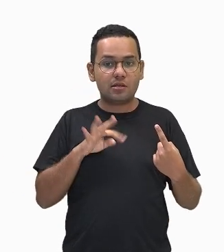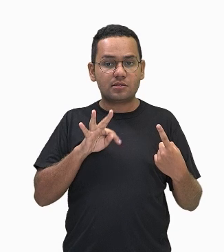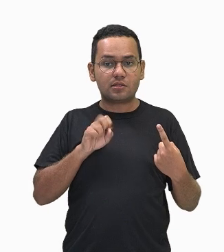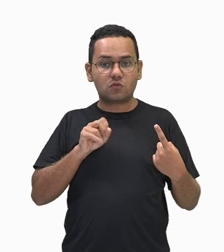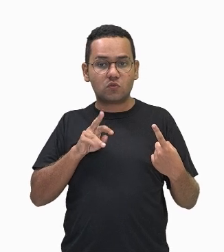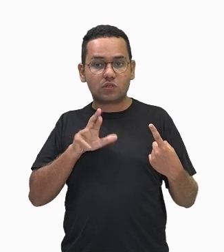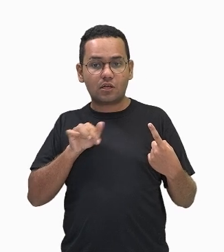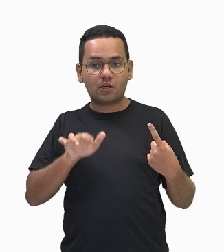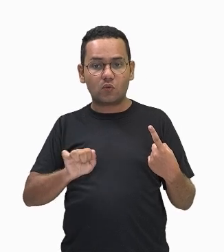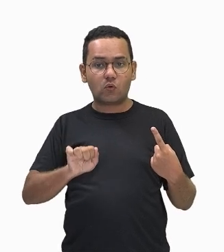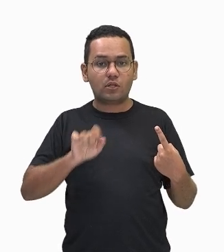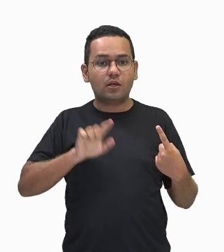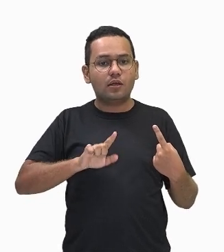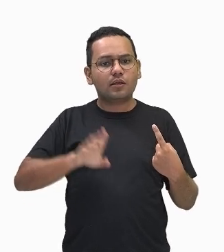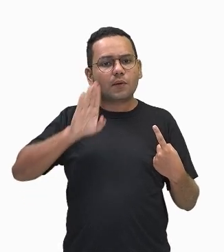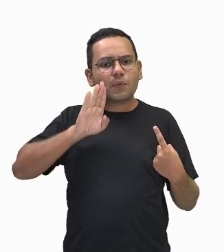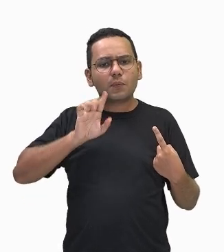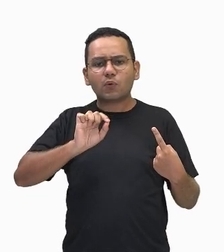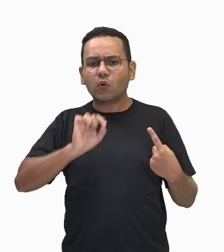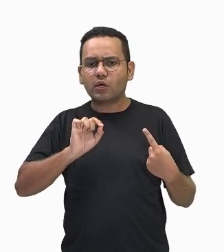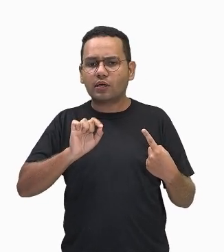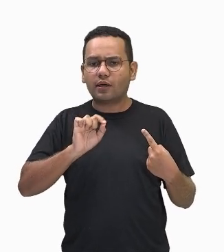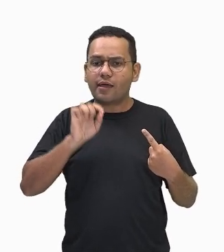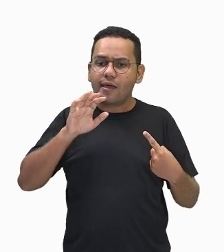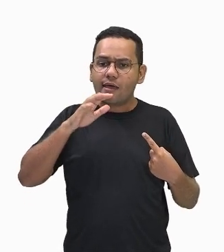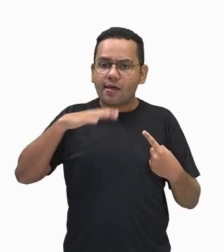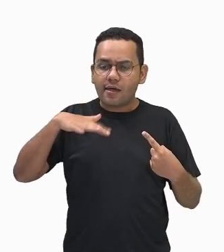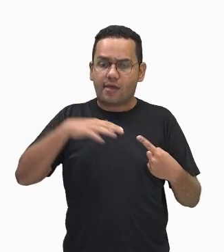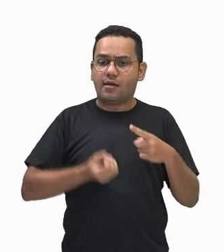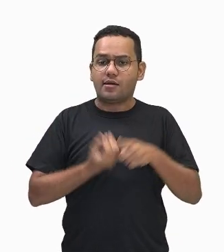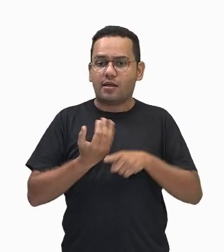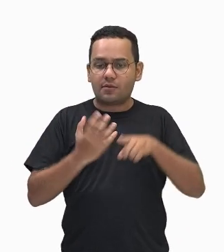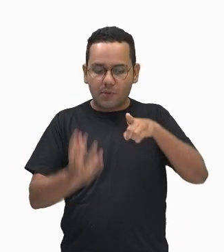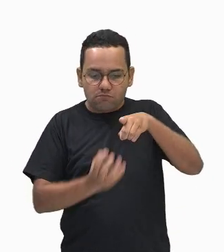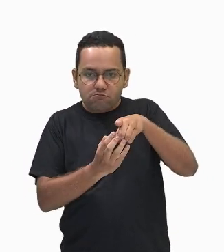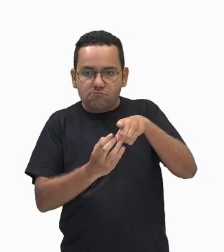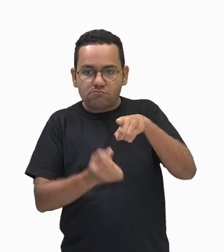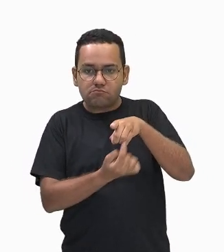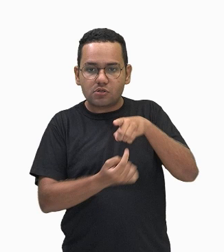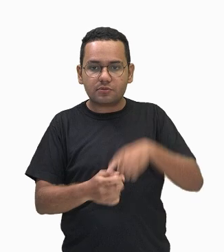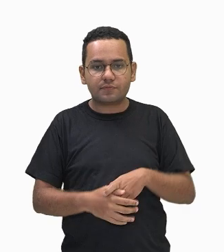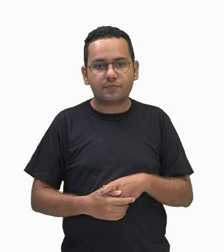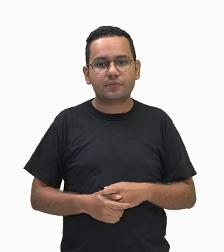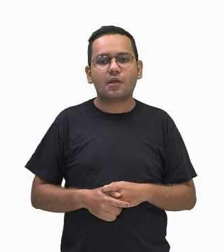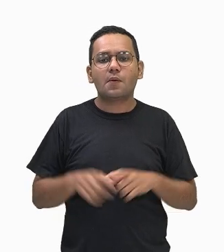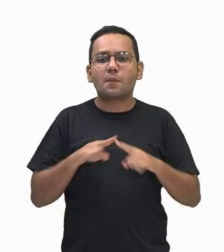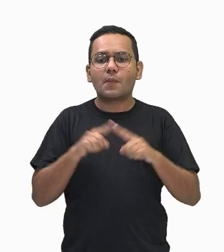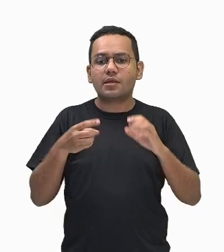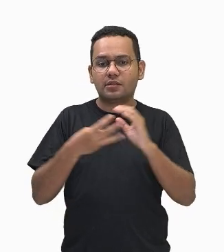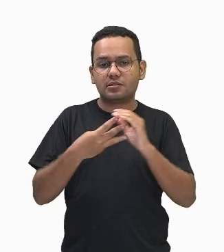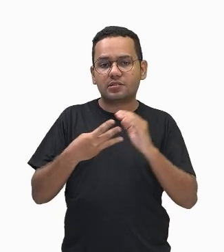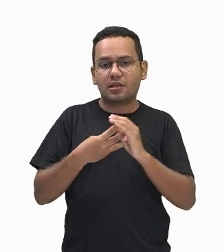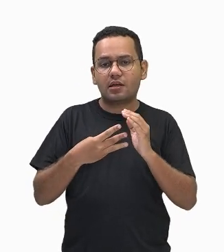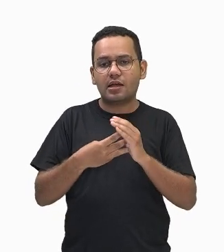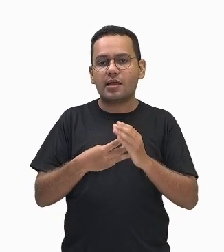produzido principalmente pelos testículos, por umas células especiais chamadas células de